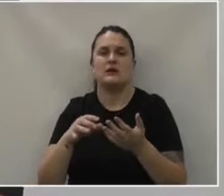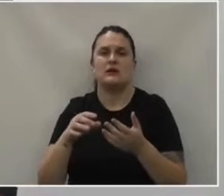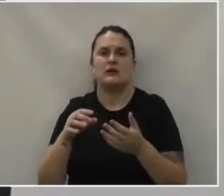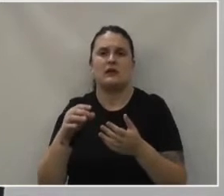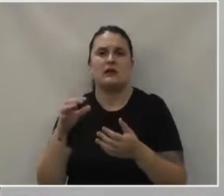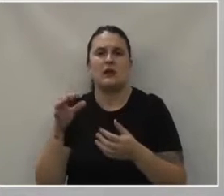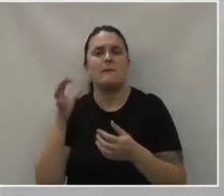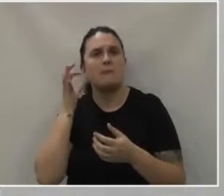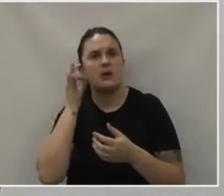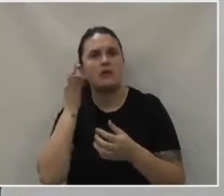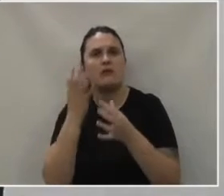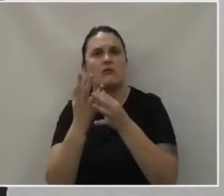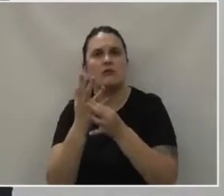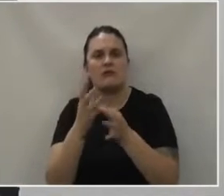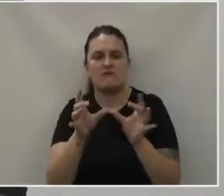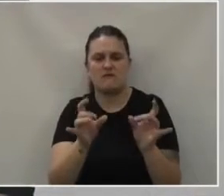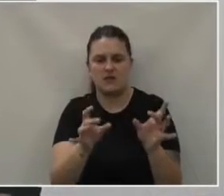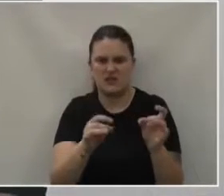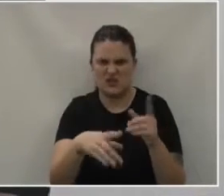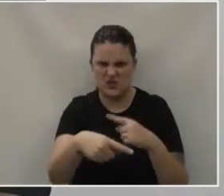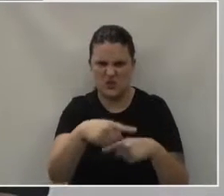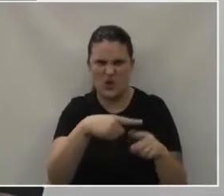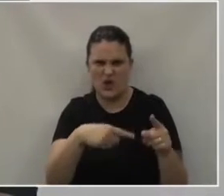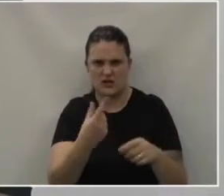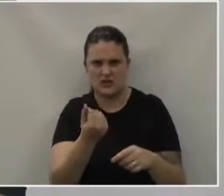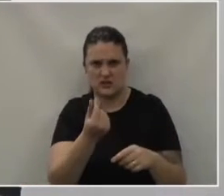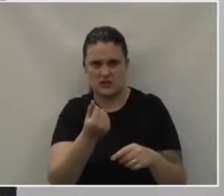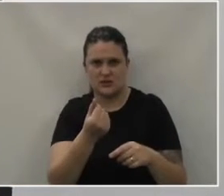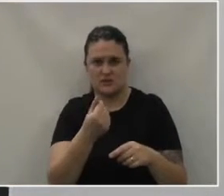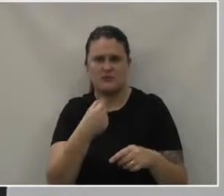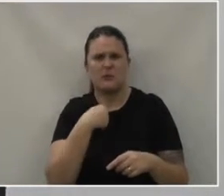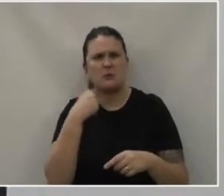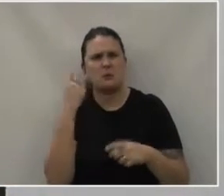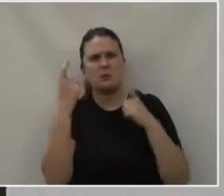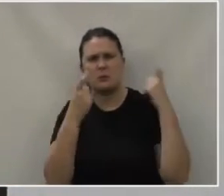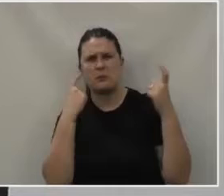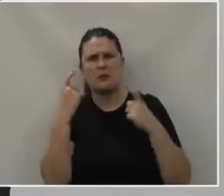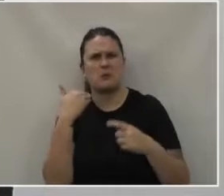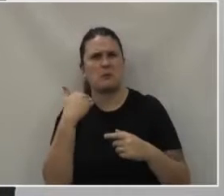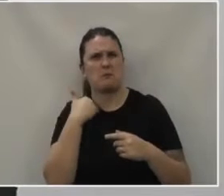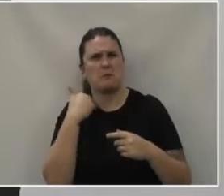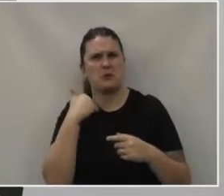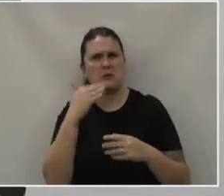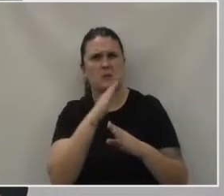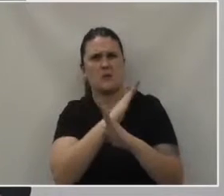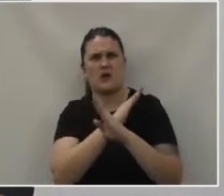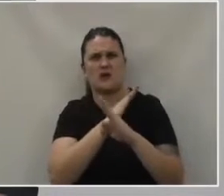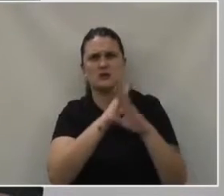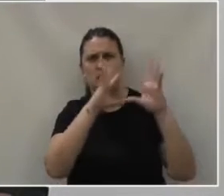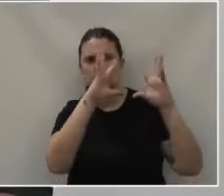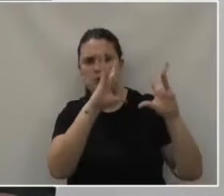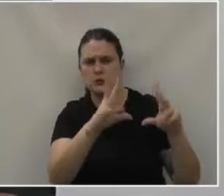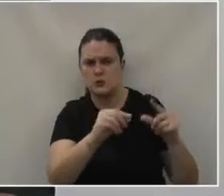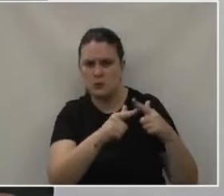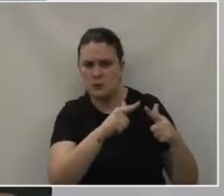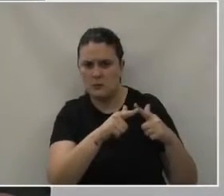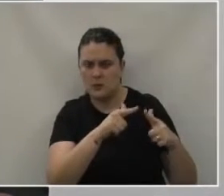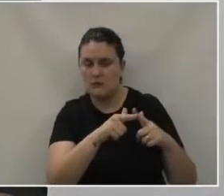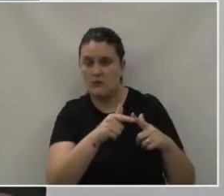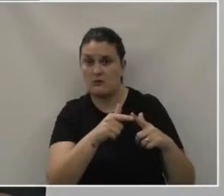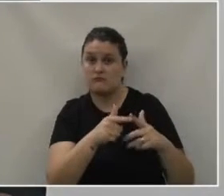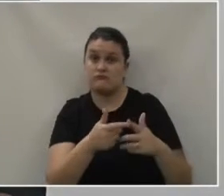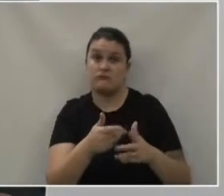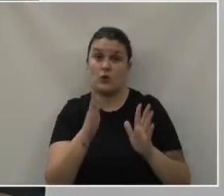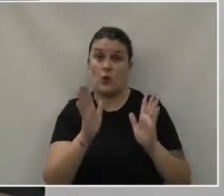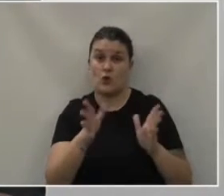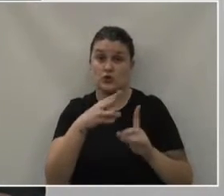algumas atividades, mas não a Caixa Econômica como um todo, né? Porque hoje o único banco